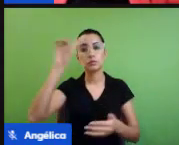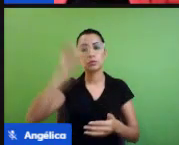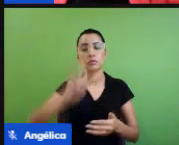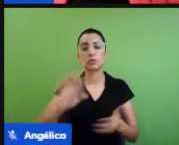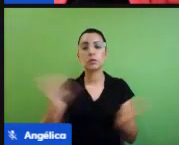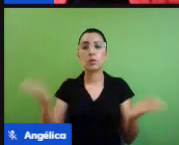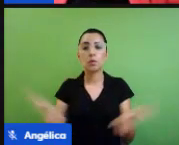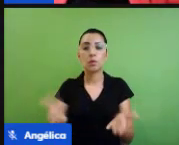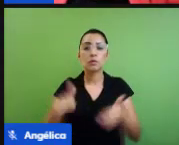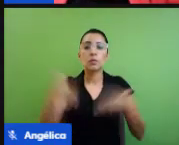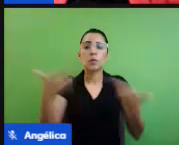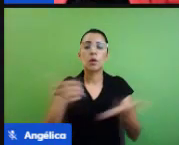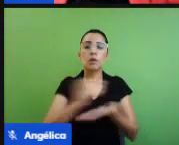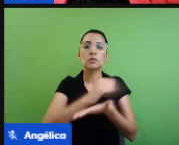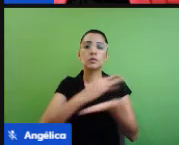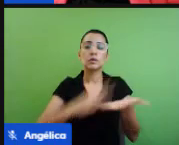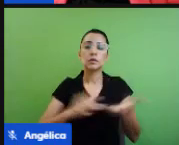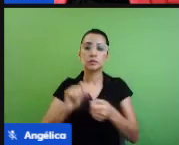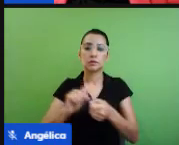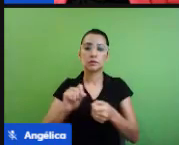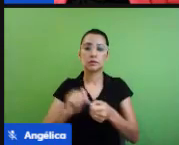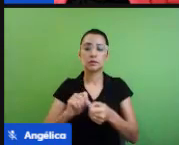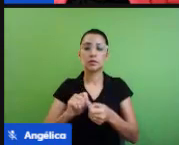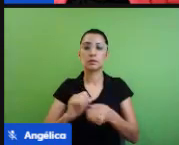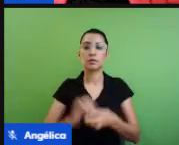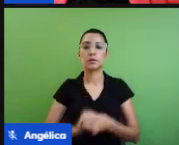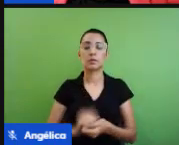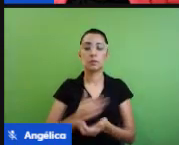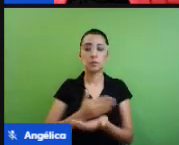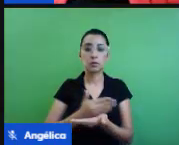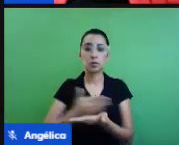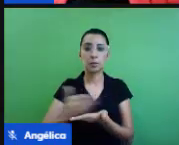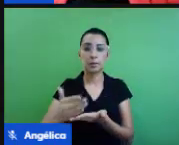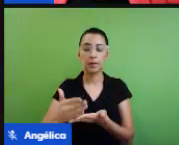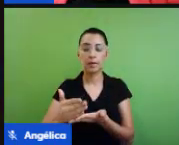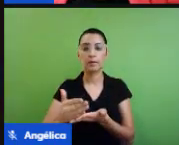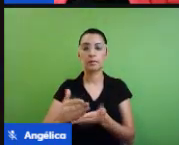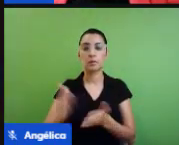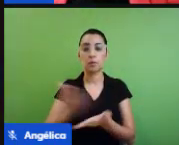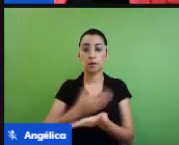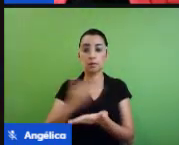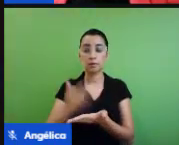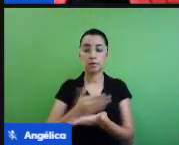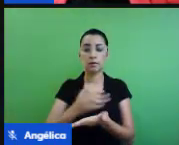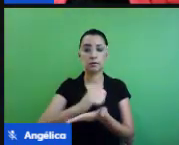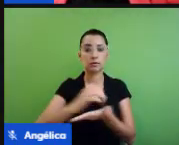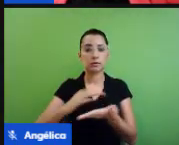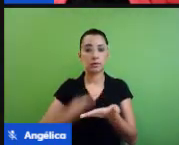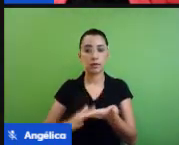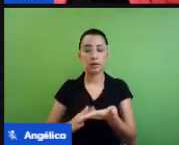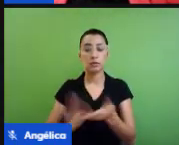semana, desde quando começa aquele caderno de atividades até quando termina, né?